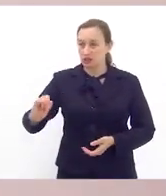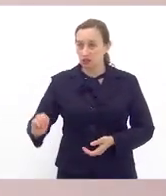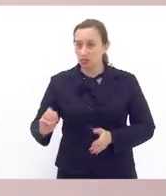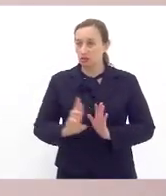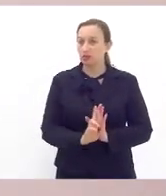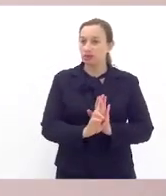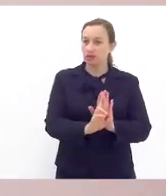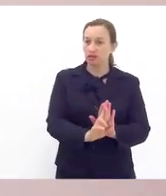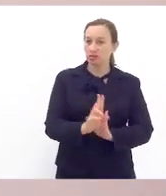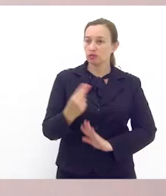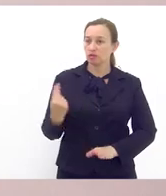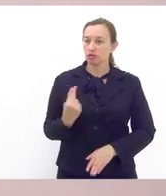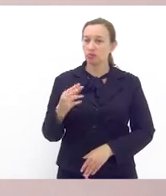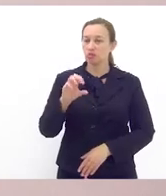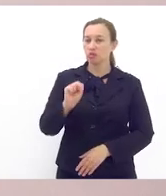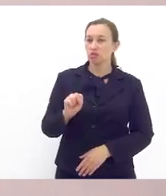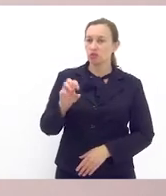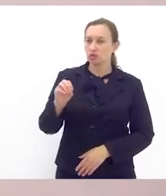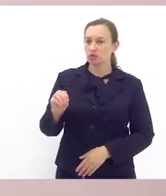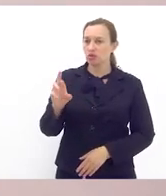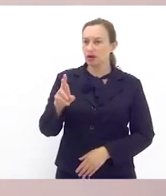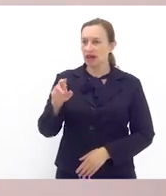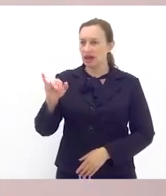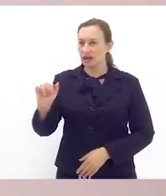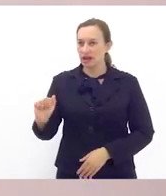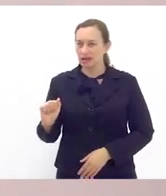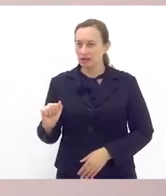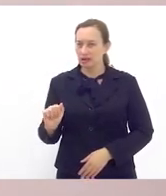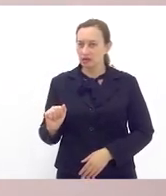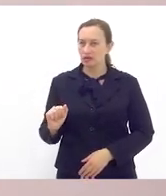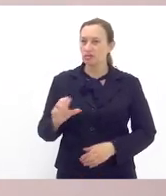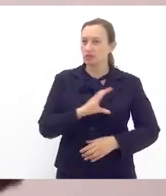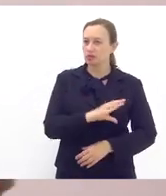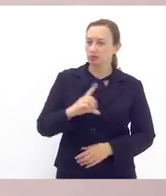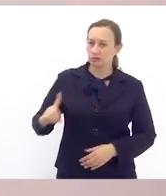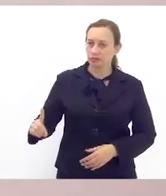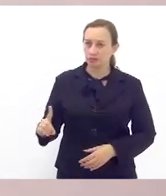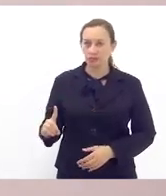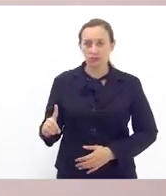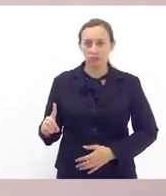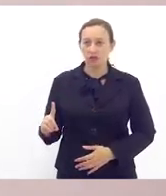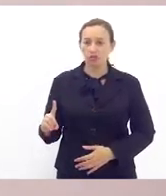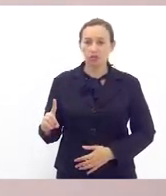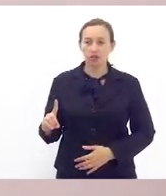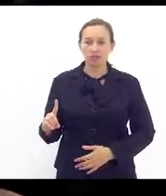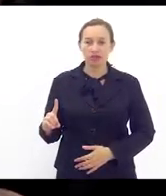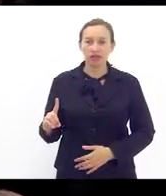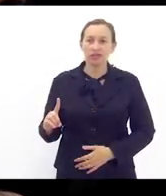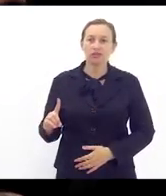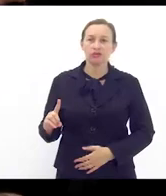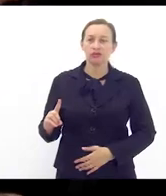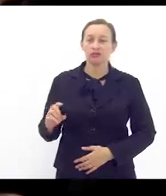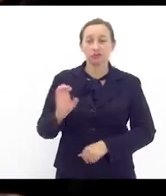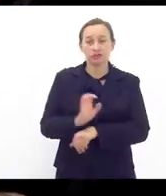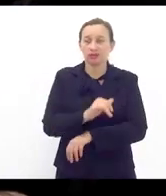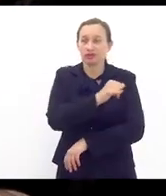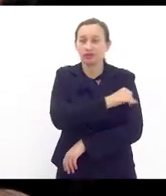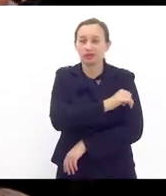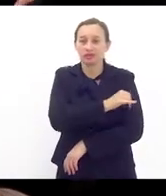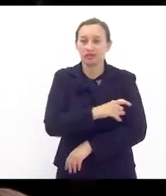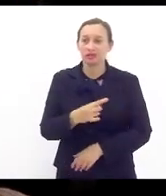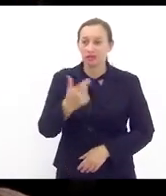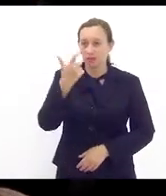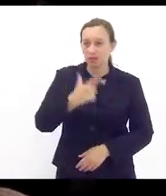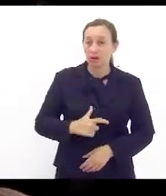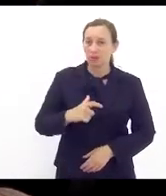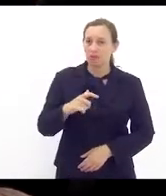representando o meu nome é Soraia panela e eu Sou coordenadora de atendimento do Procon do Estado do Rio de Janeiro ou seja eu sou